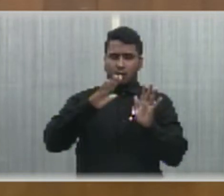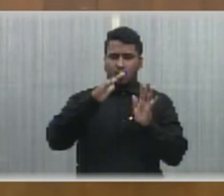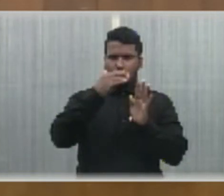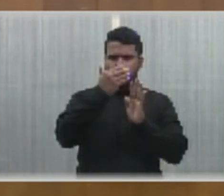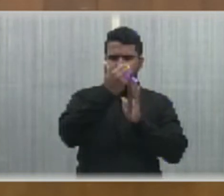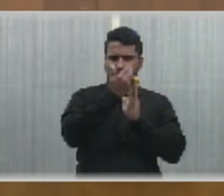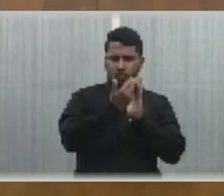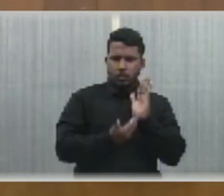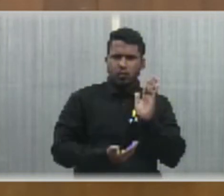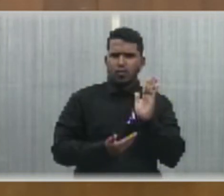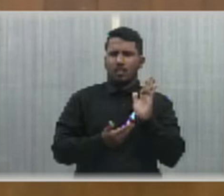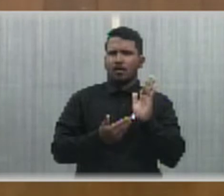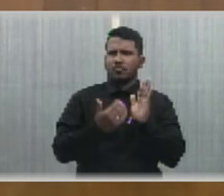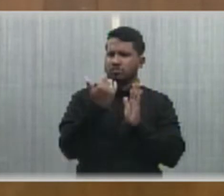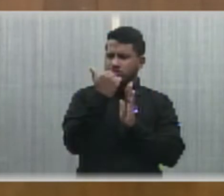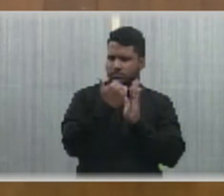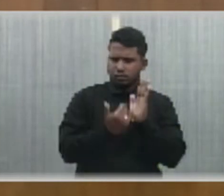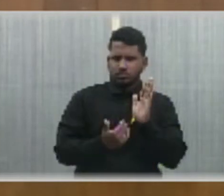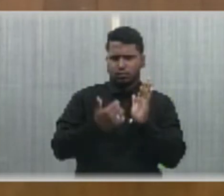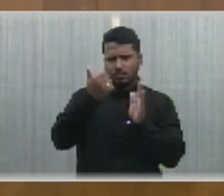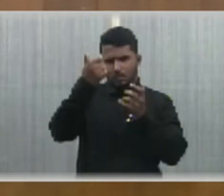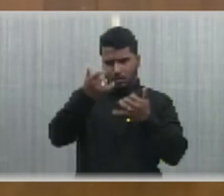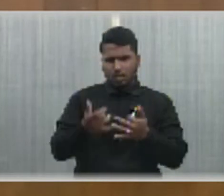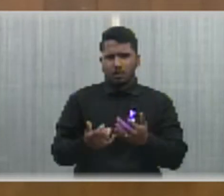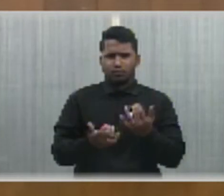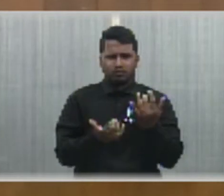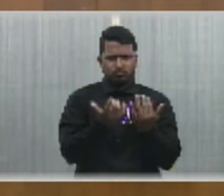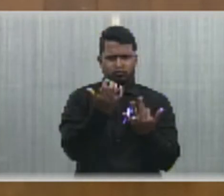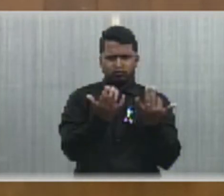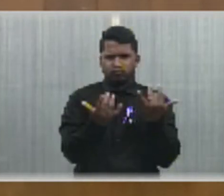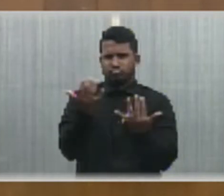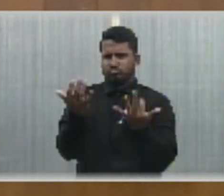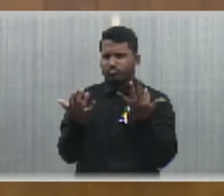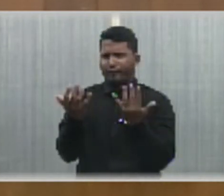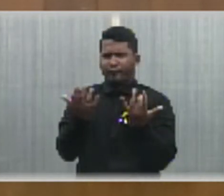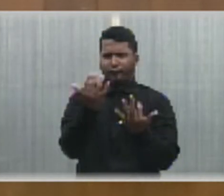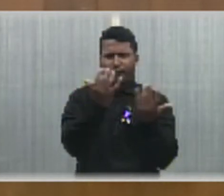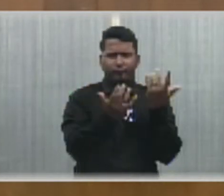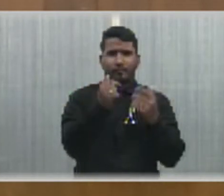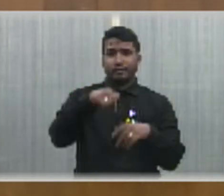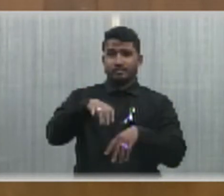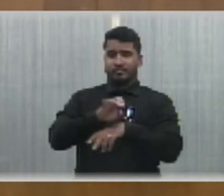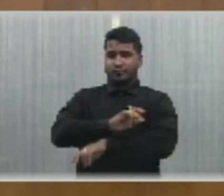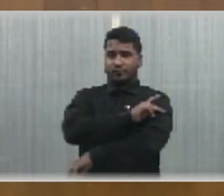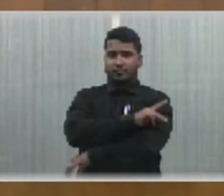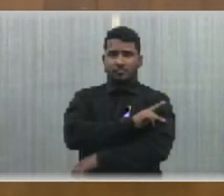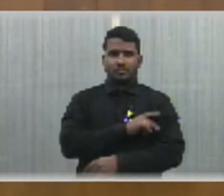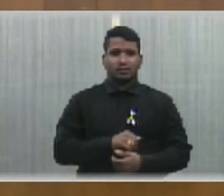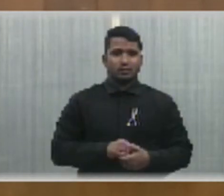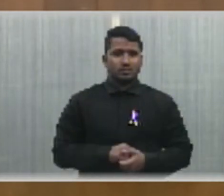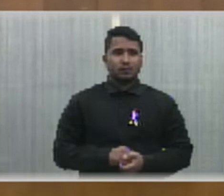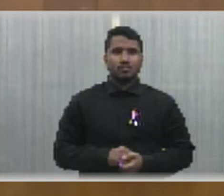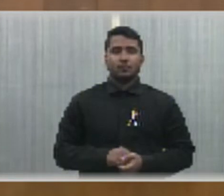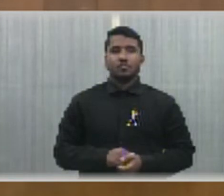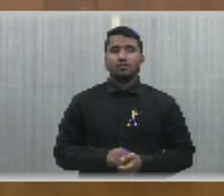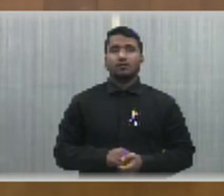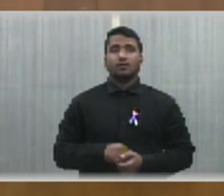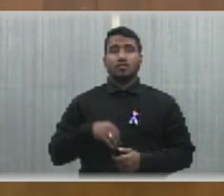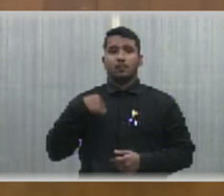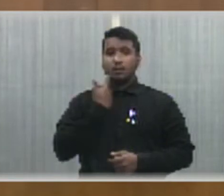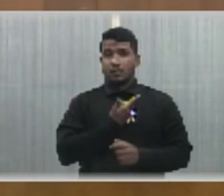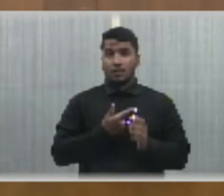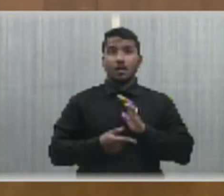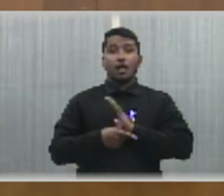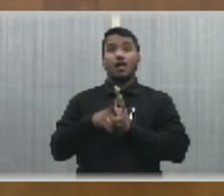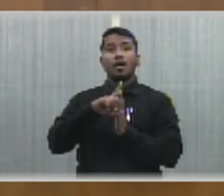de queimadas no estado do Piauí. E aí nós já estamos nos antecipando para ver